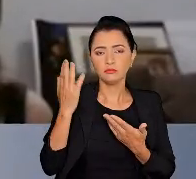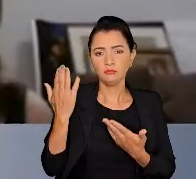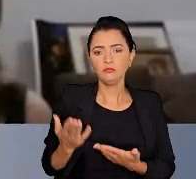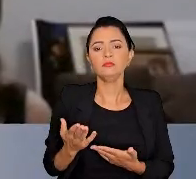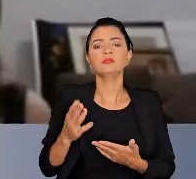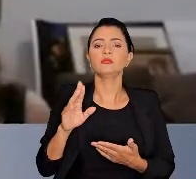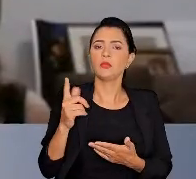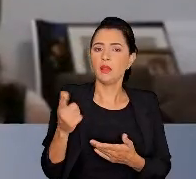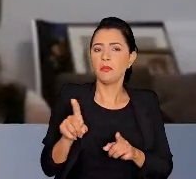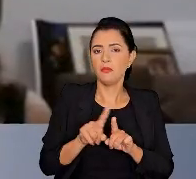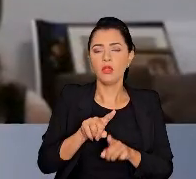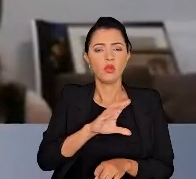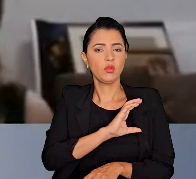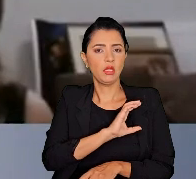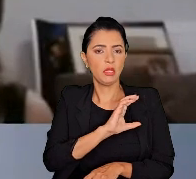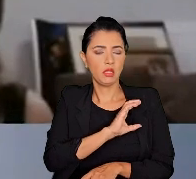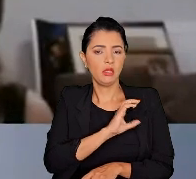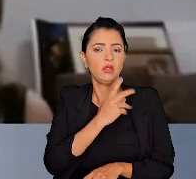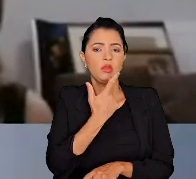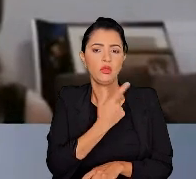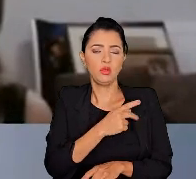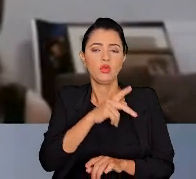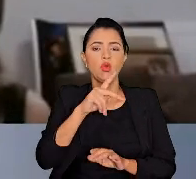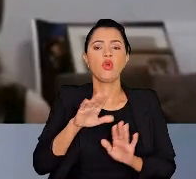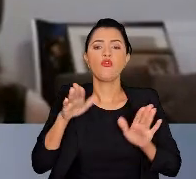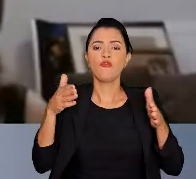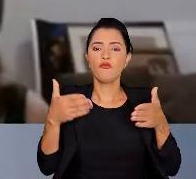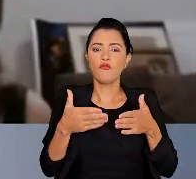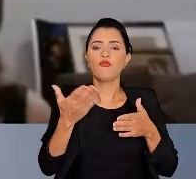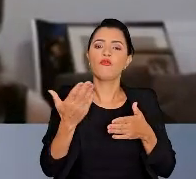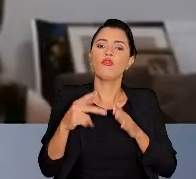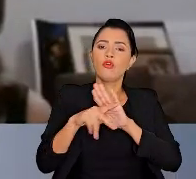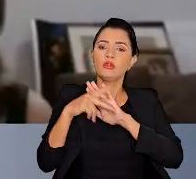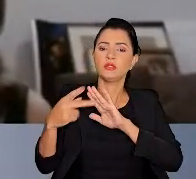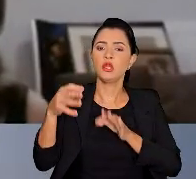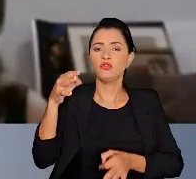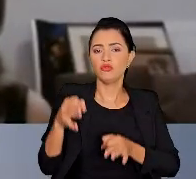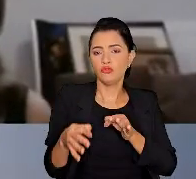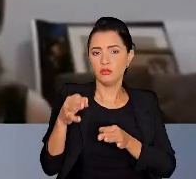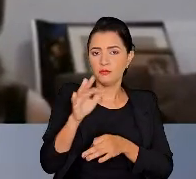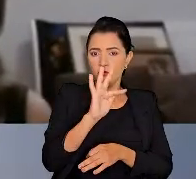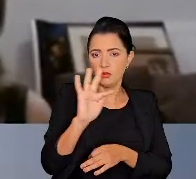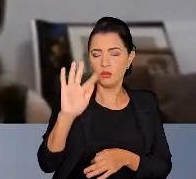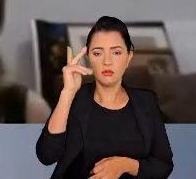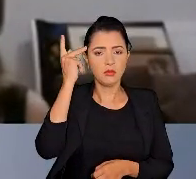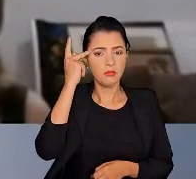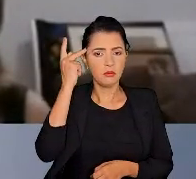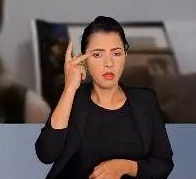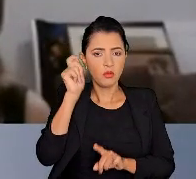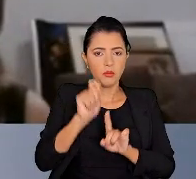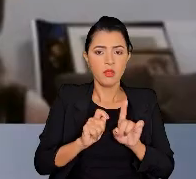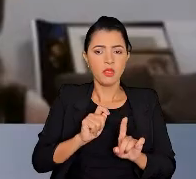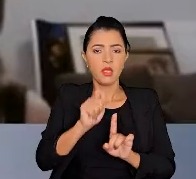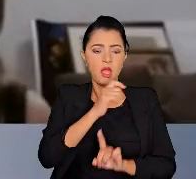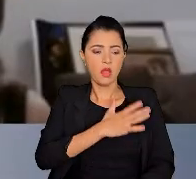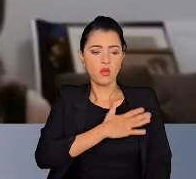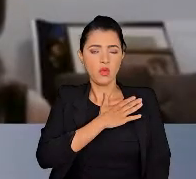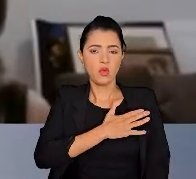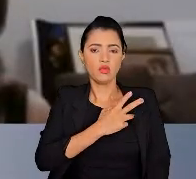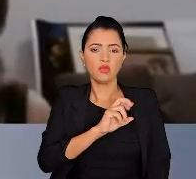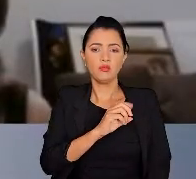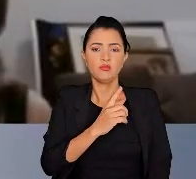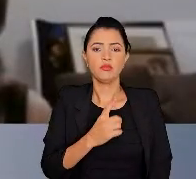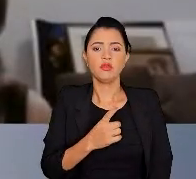coordenadora do Fórum Pedro Lessa, o Fórum Civil da Justiça Federal de São Paulo, de agosto de 2007 a fevereiro